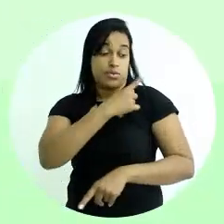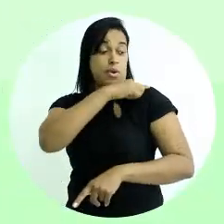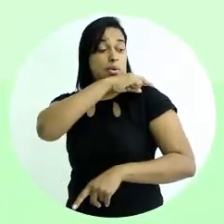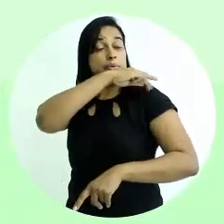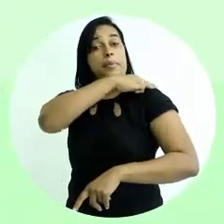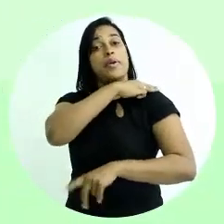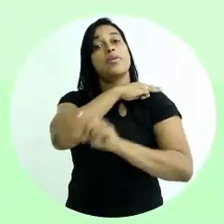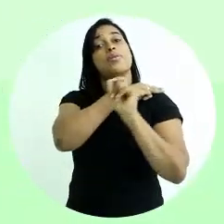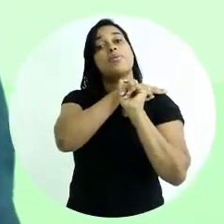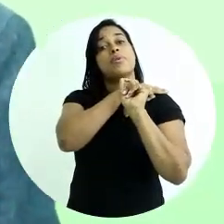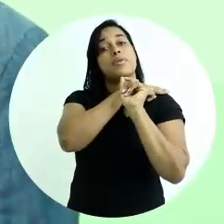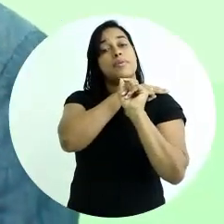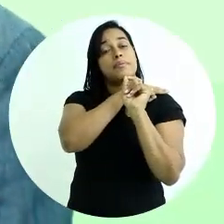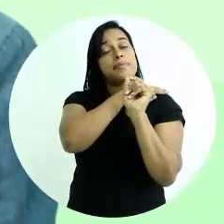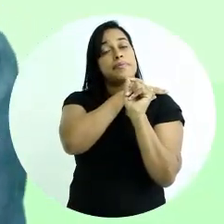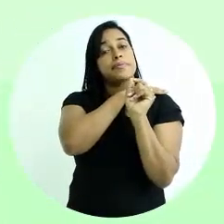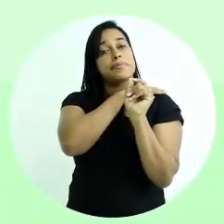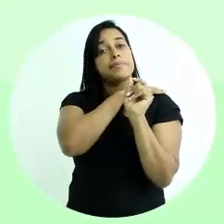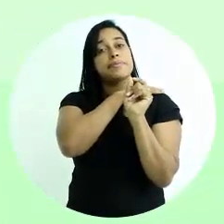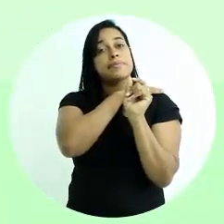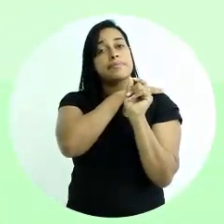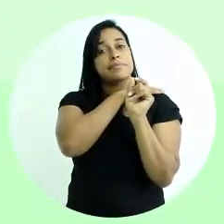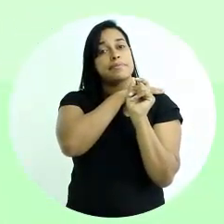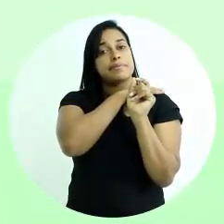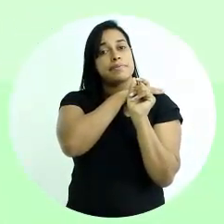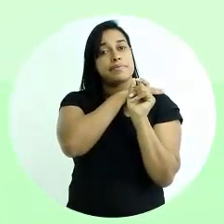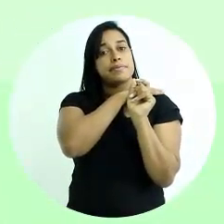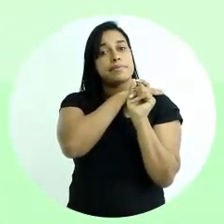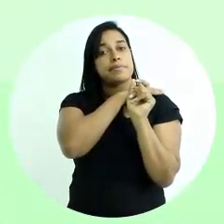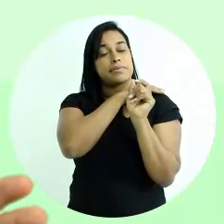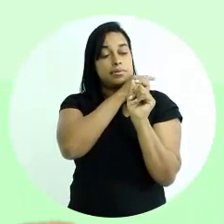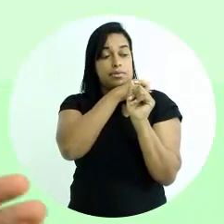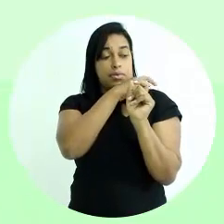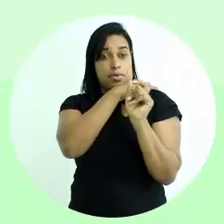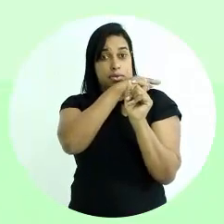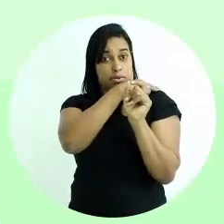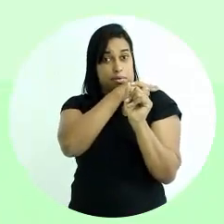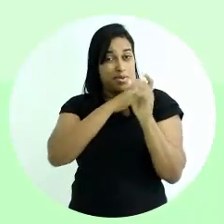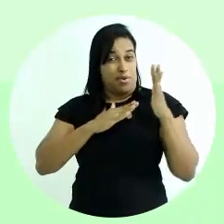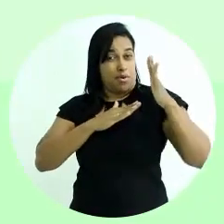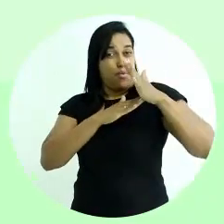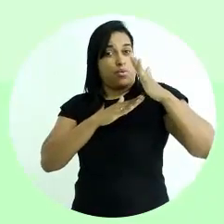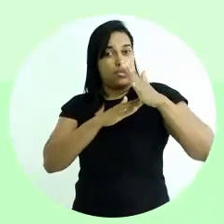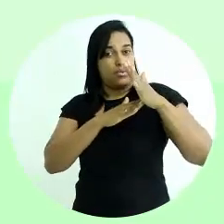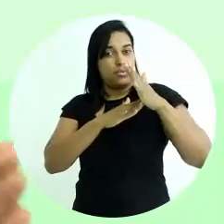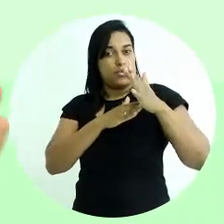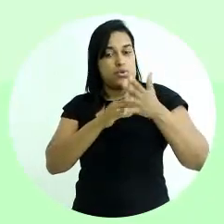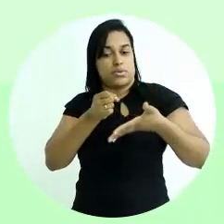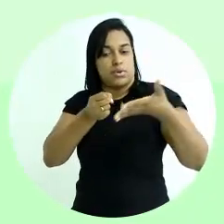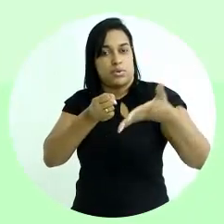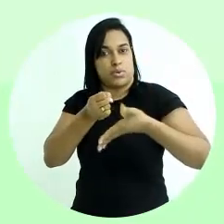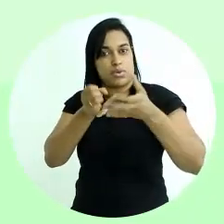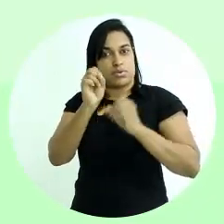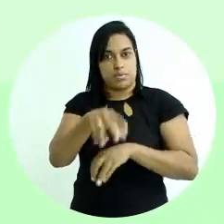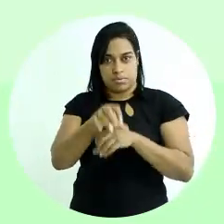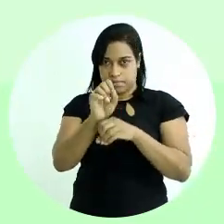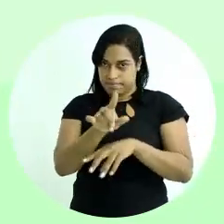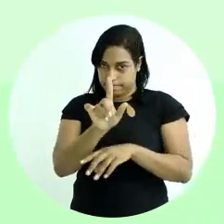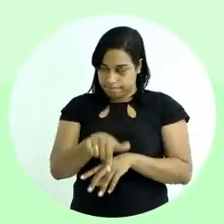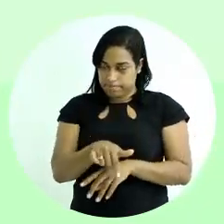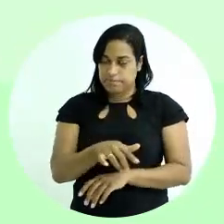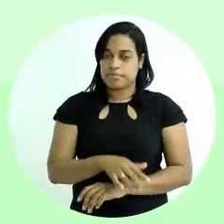ensino médio ele faz para ele é o último degrau do nível básico